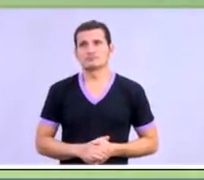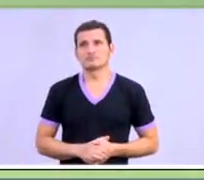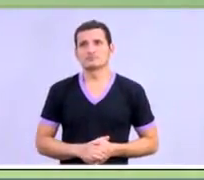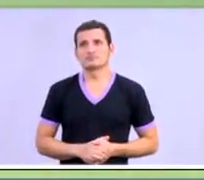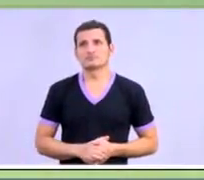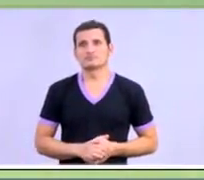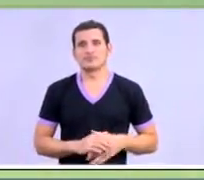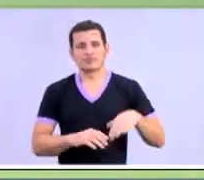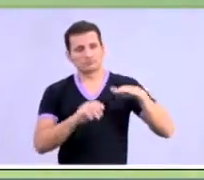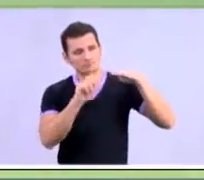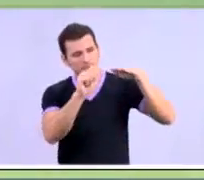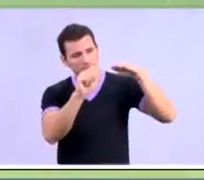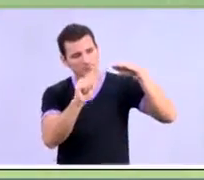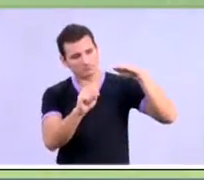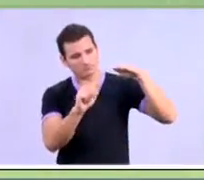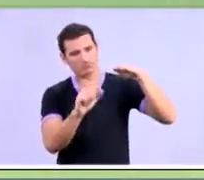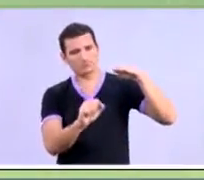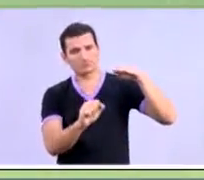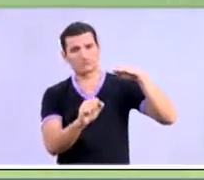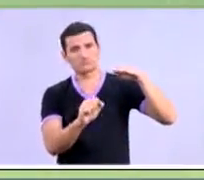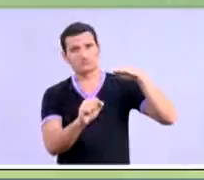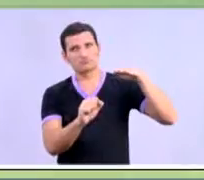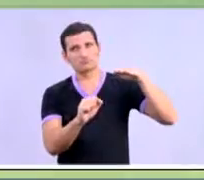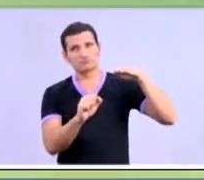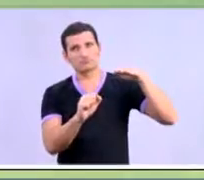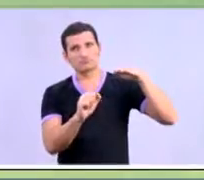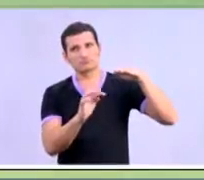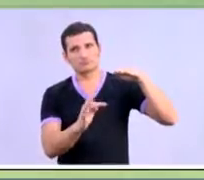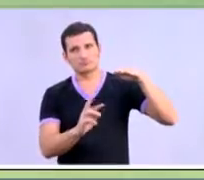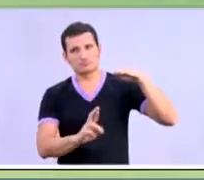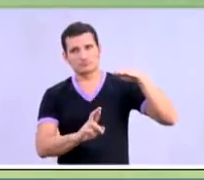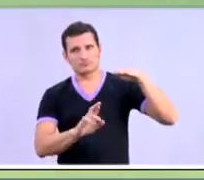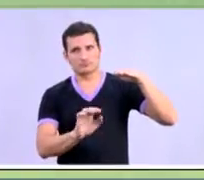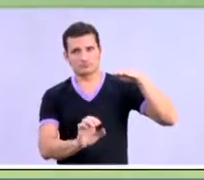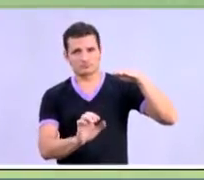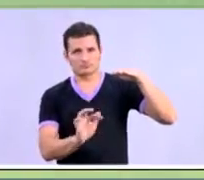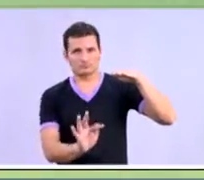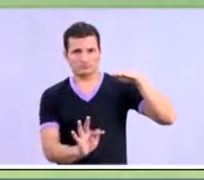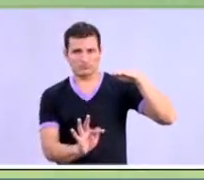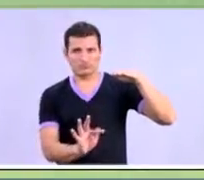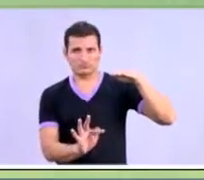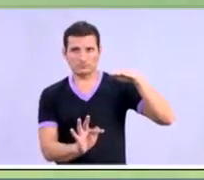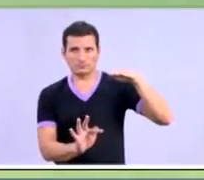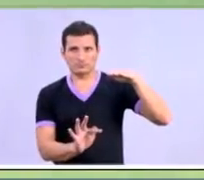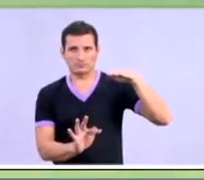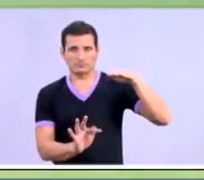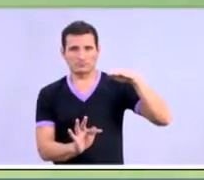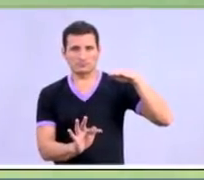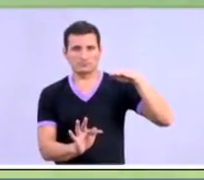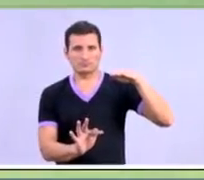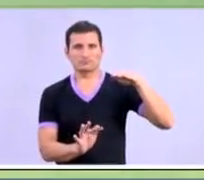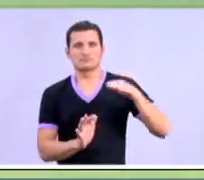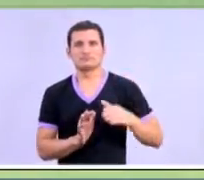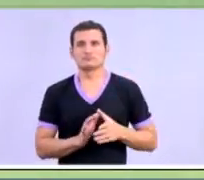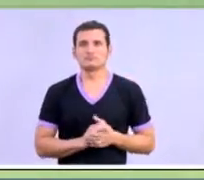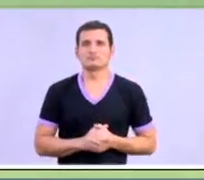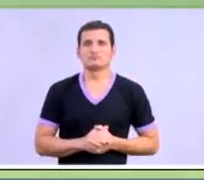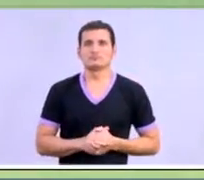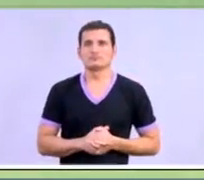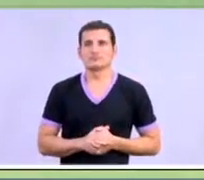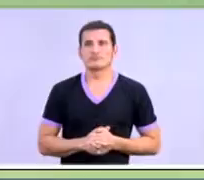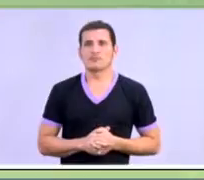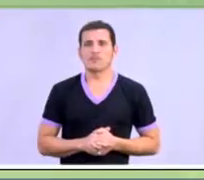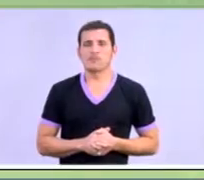S, T, R, E, F. Astref, ok? Só